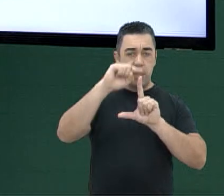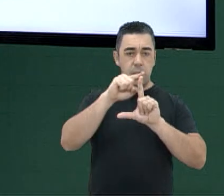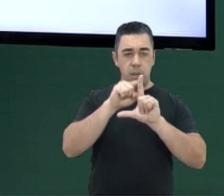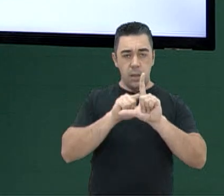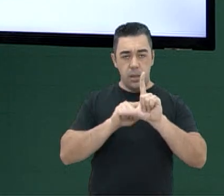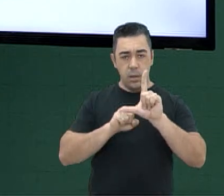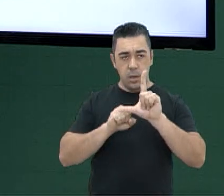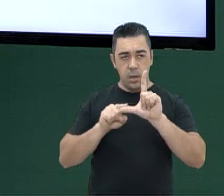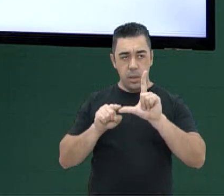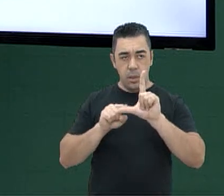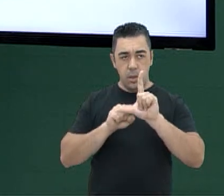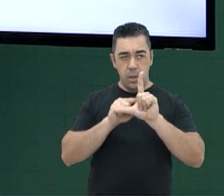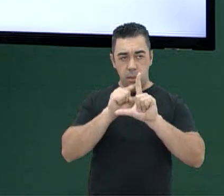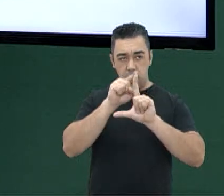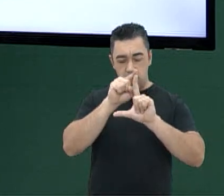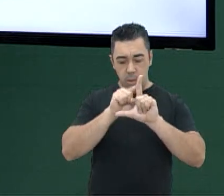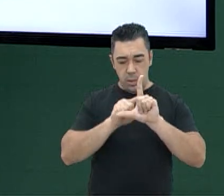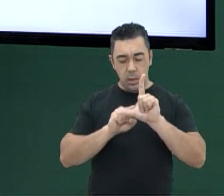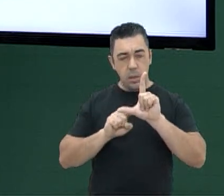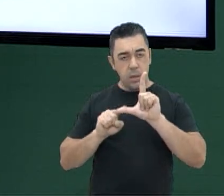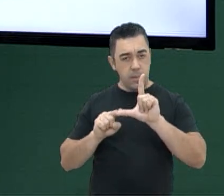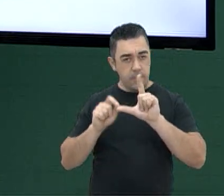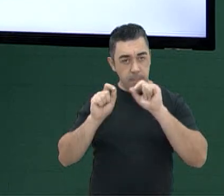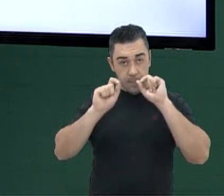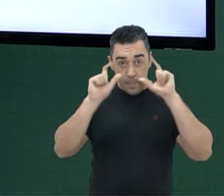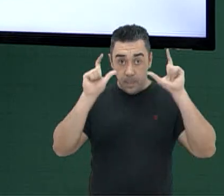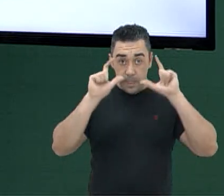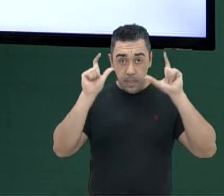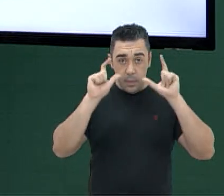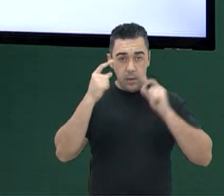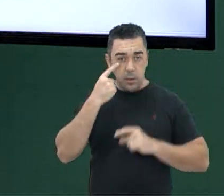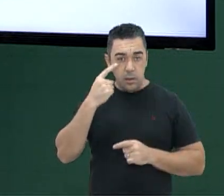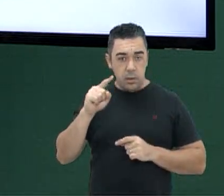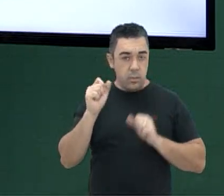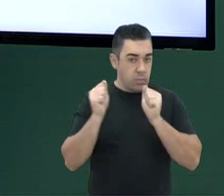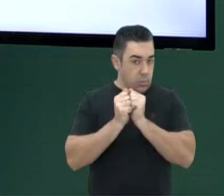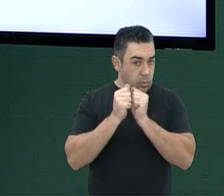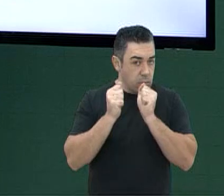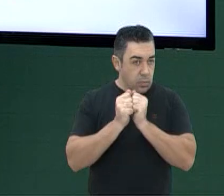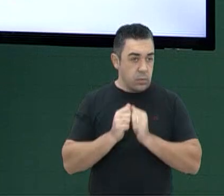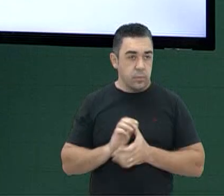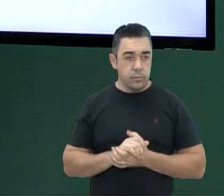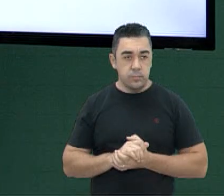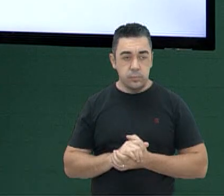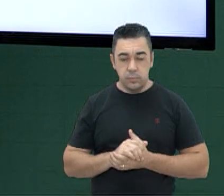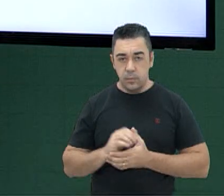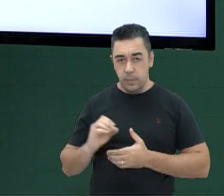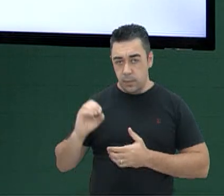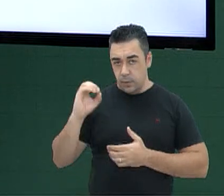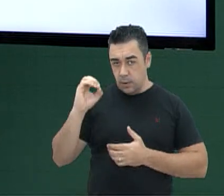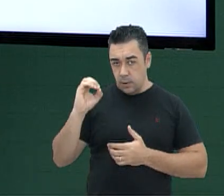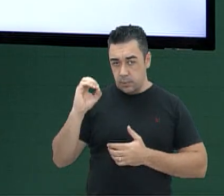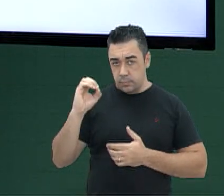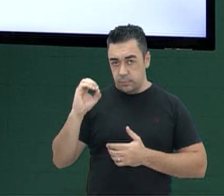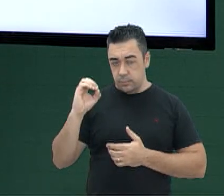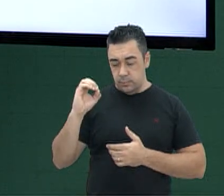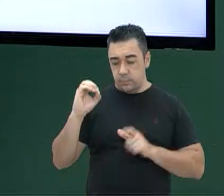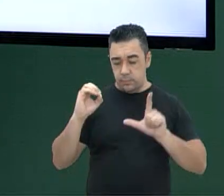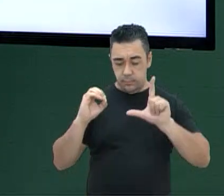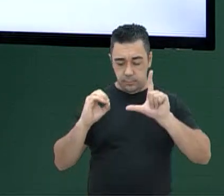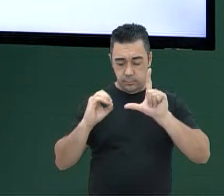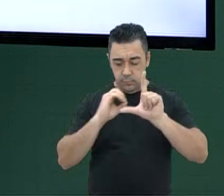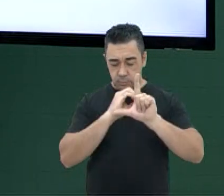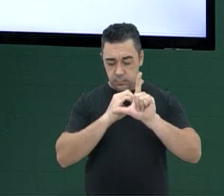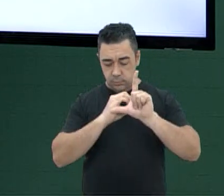graus, respectivamente. Então, muita atenção, acompanhe aqui comigo. 0 graus, a linha do equador, porque não